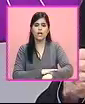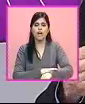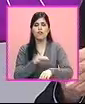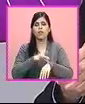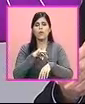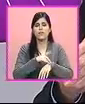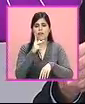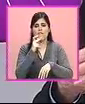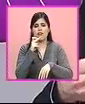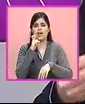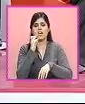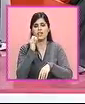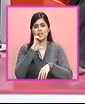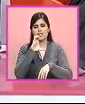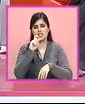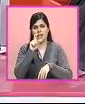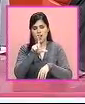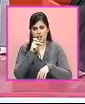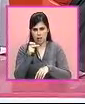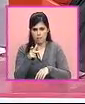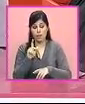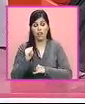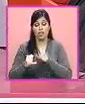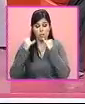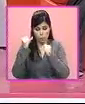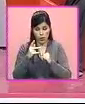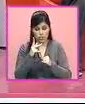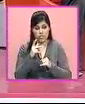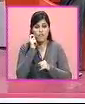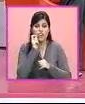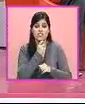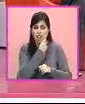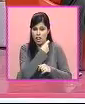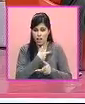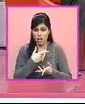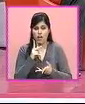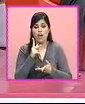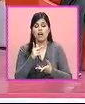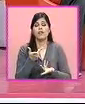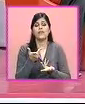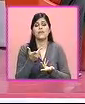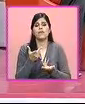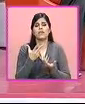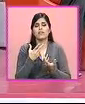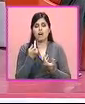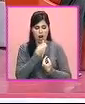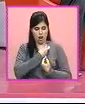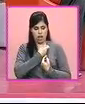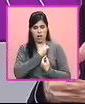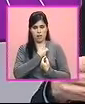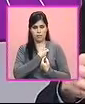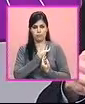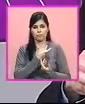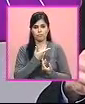O vírus, depois de ter provocado a varicela, como que fica dormente junto a um